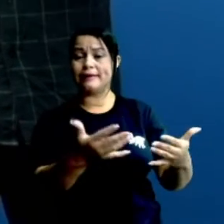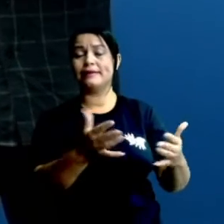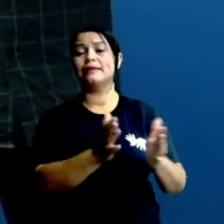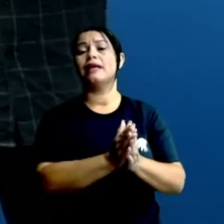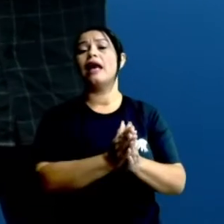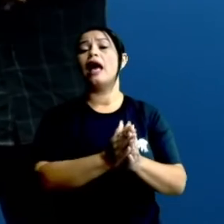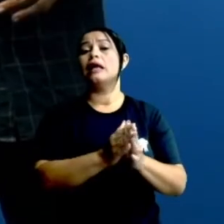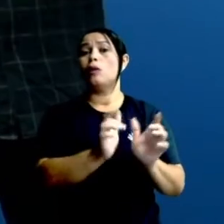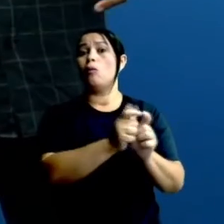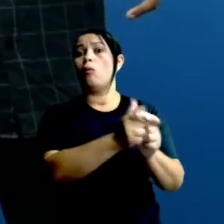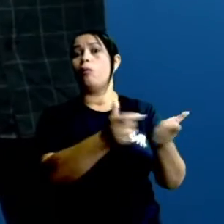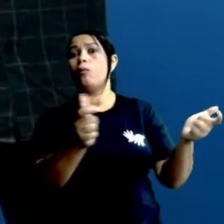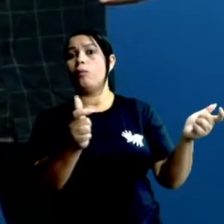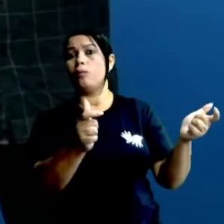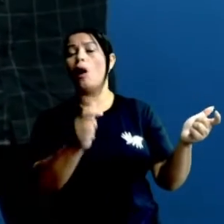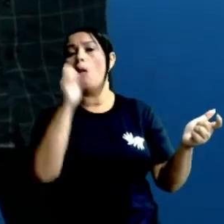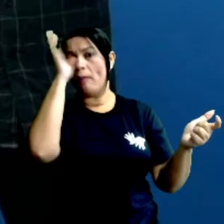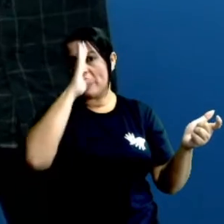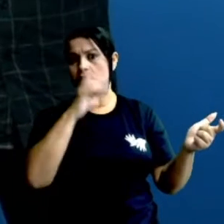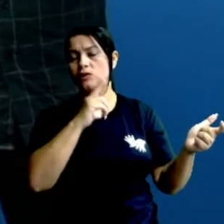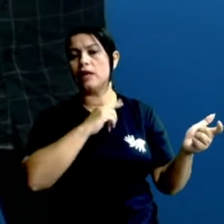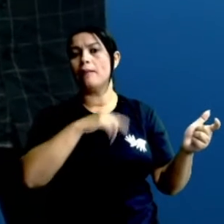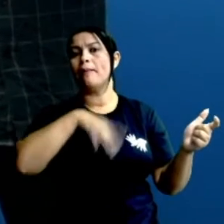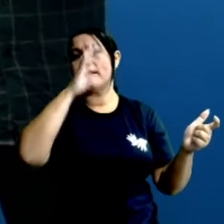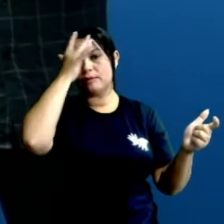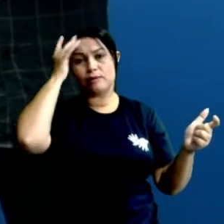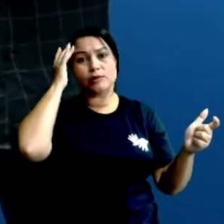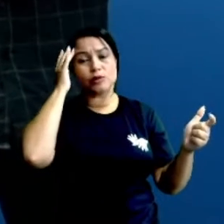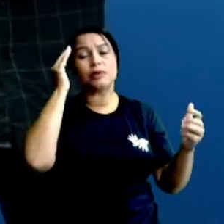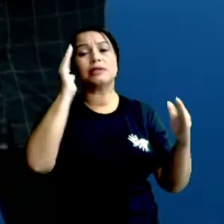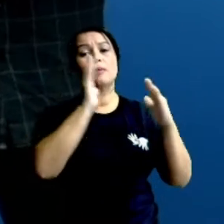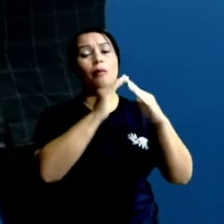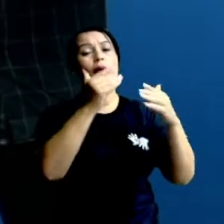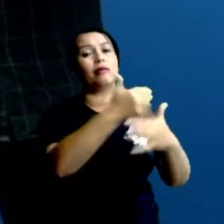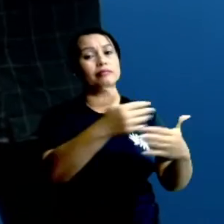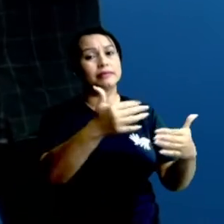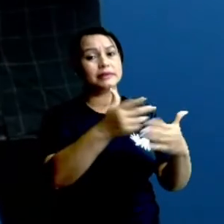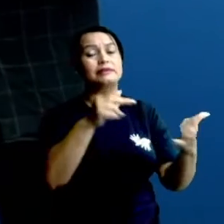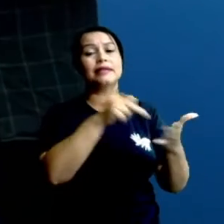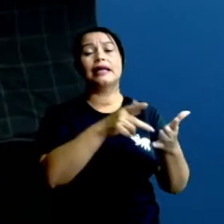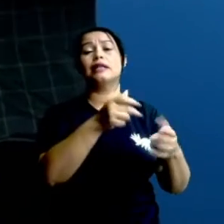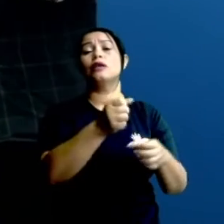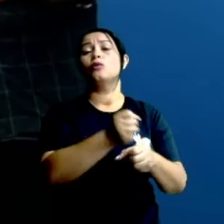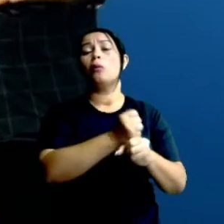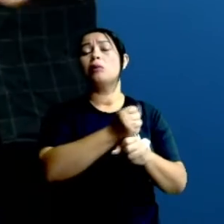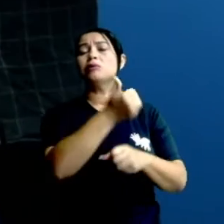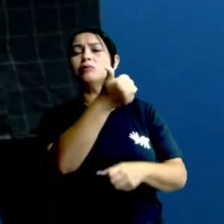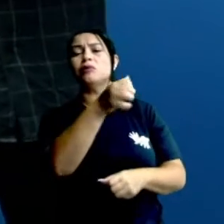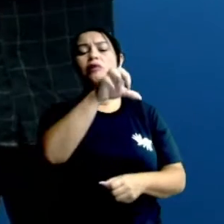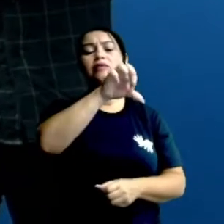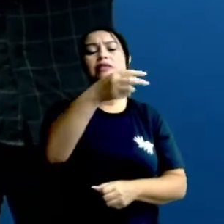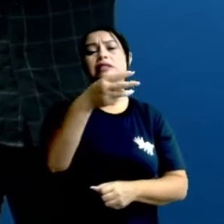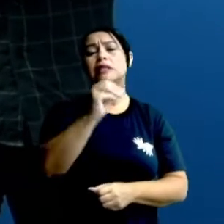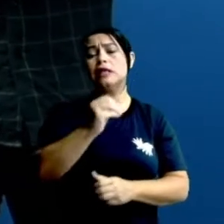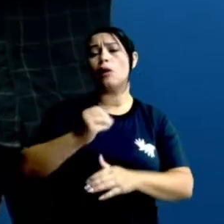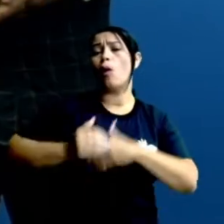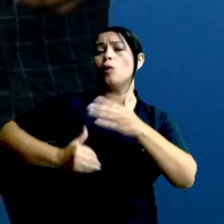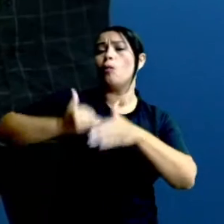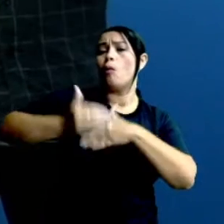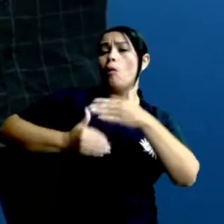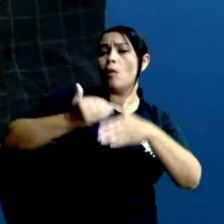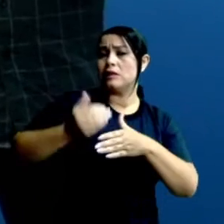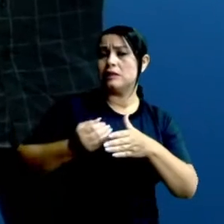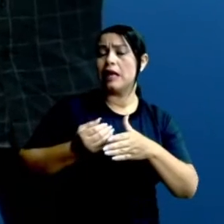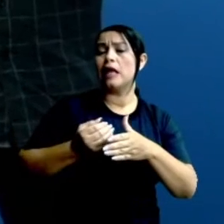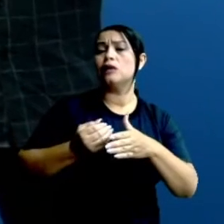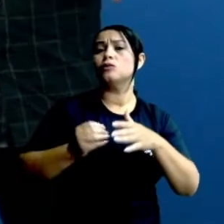de gente morando nas cidades, ela passou a ser uma realidade principalmente a partir de 1930, quando o processo de